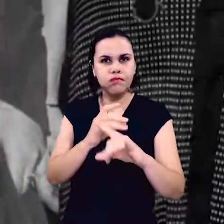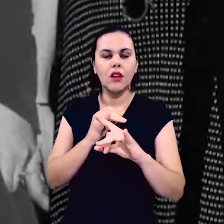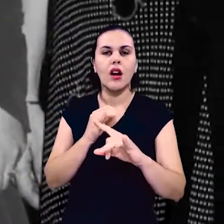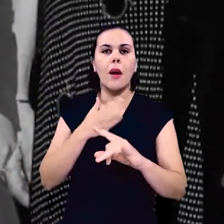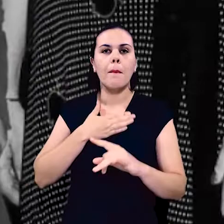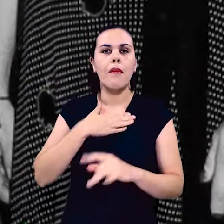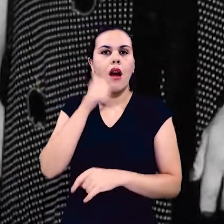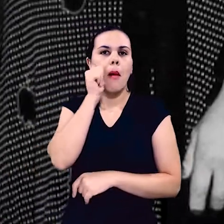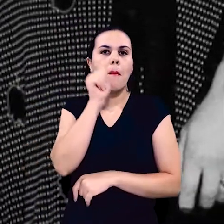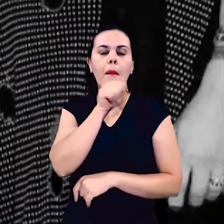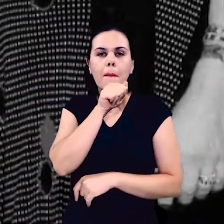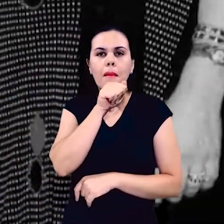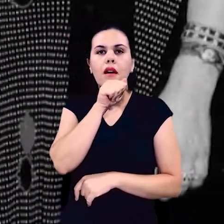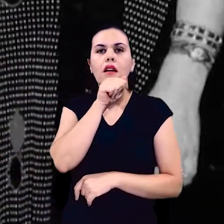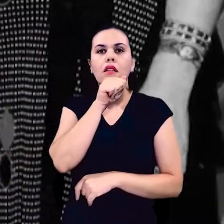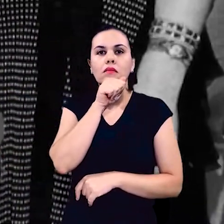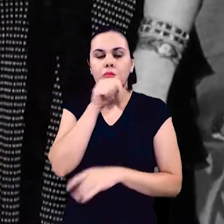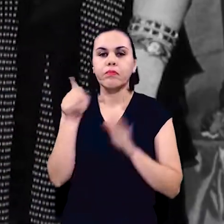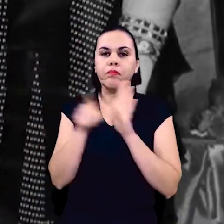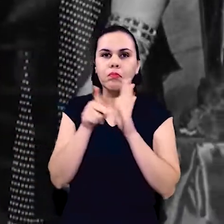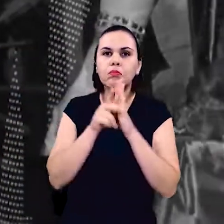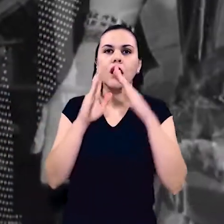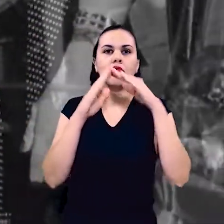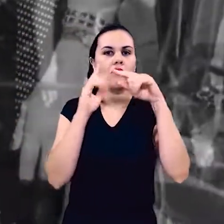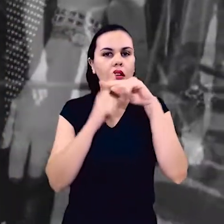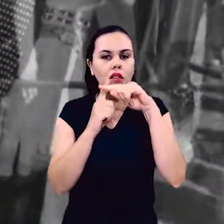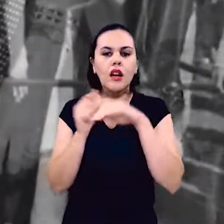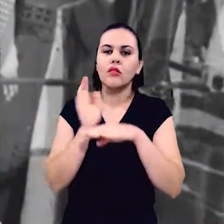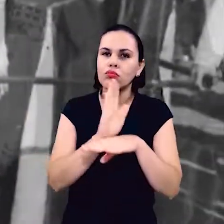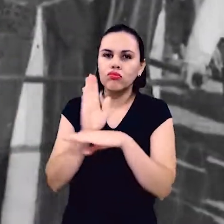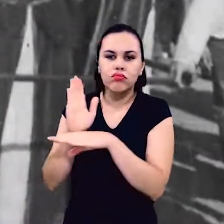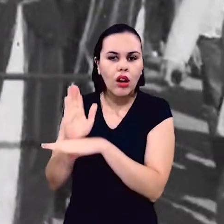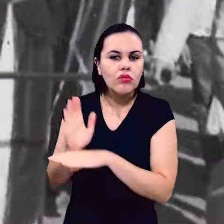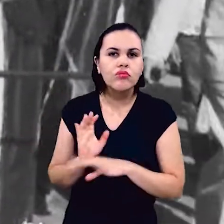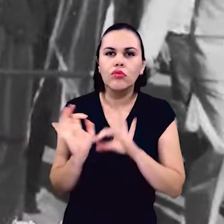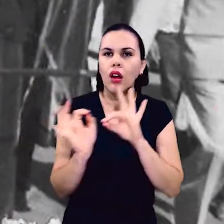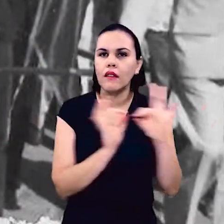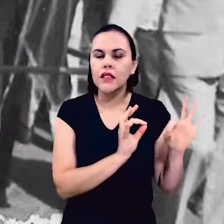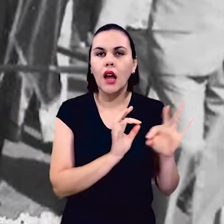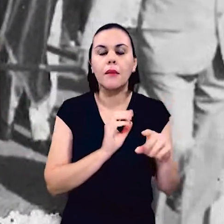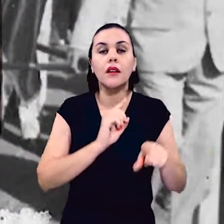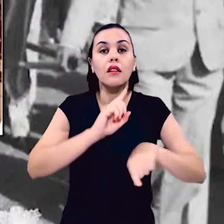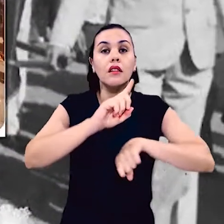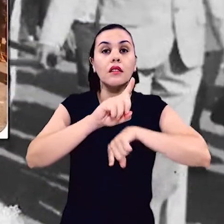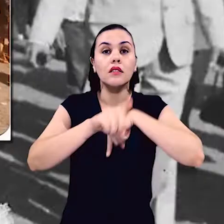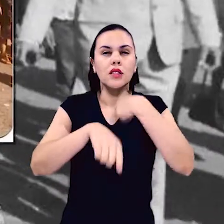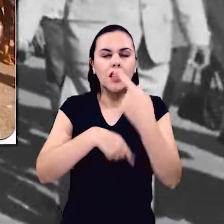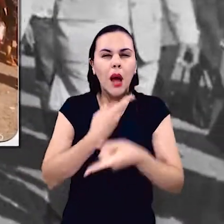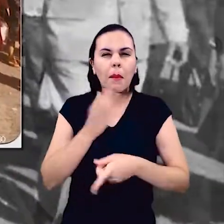ele tocava sax, minha mãe era da igreja, ajudava, né? E